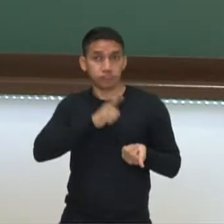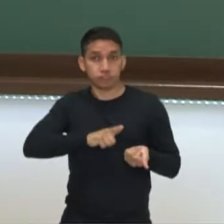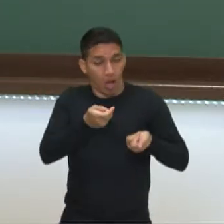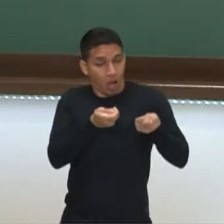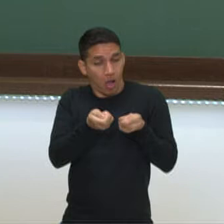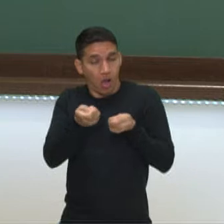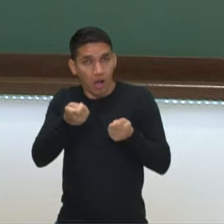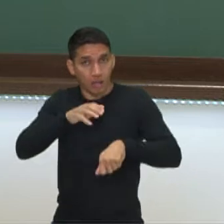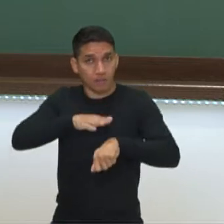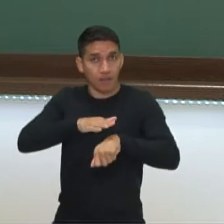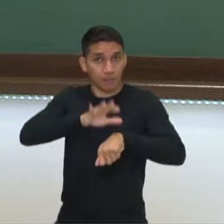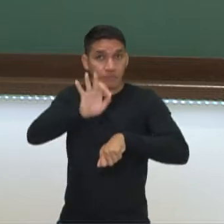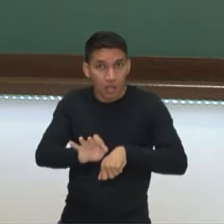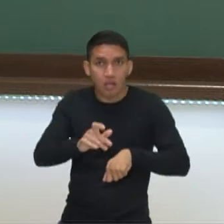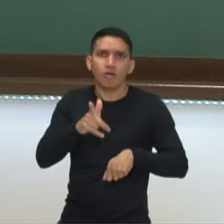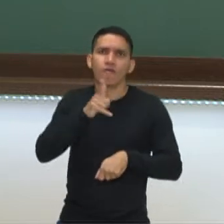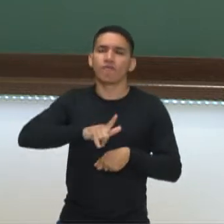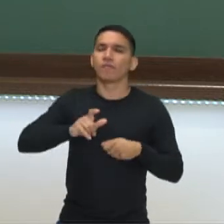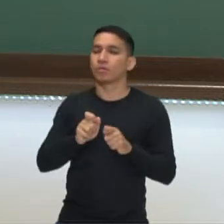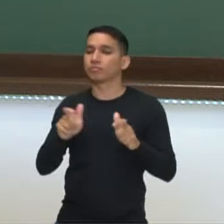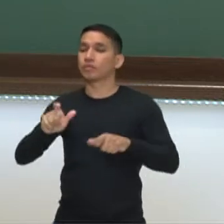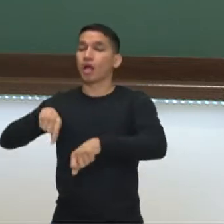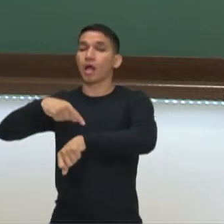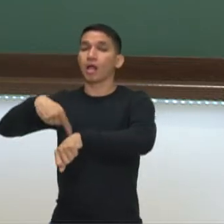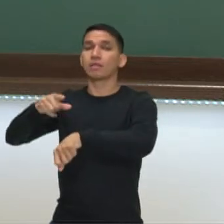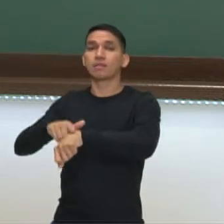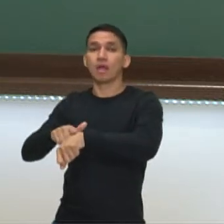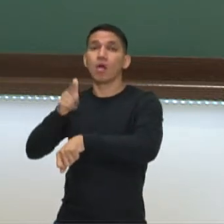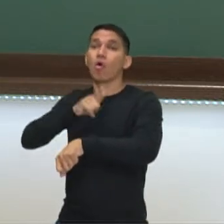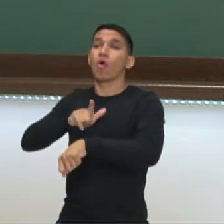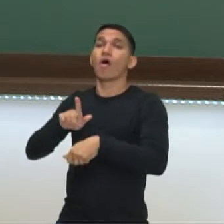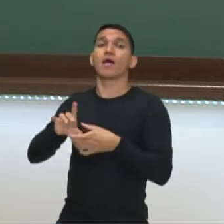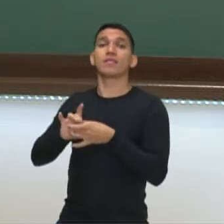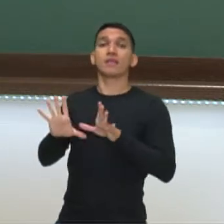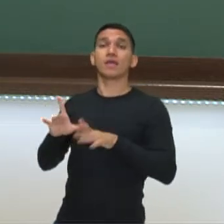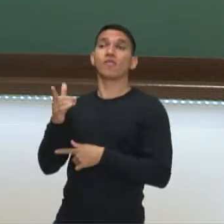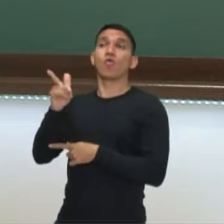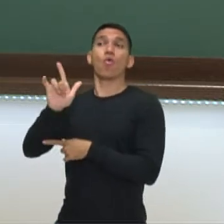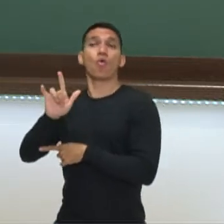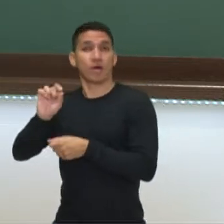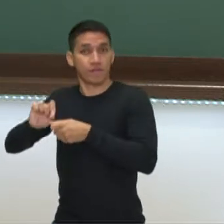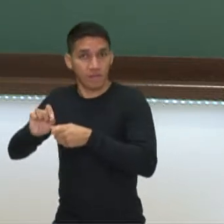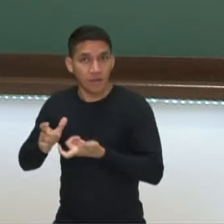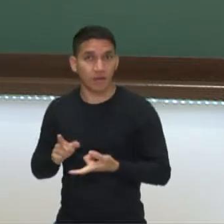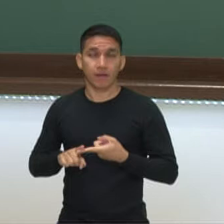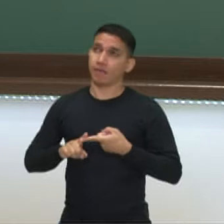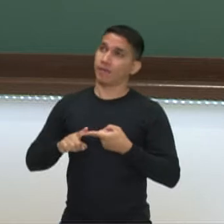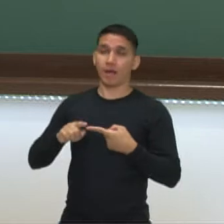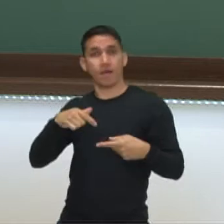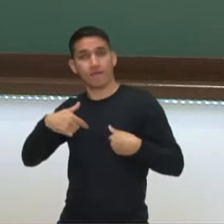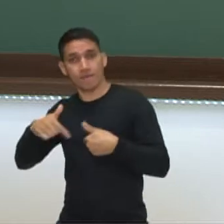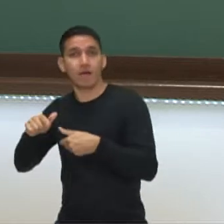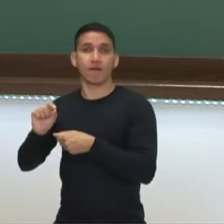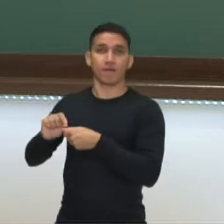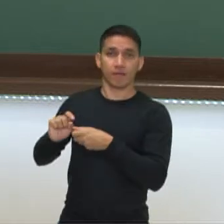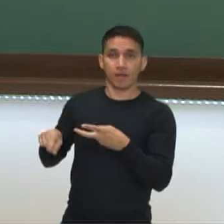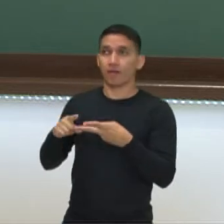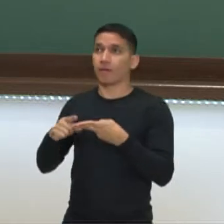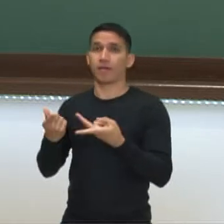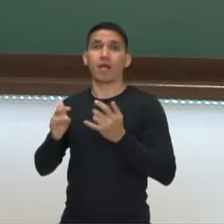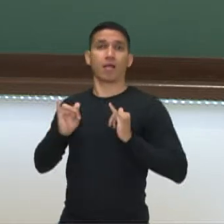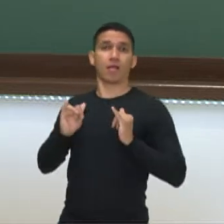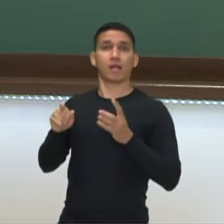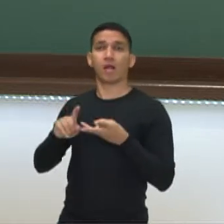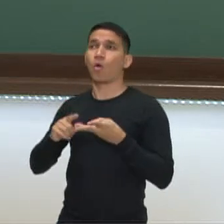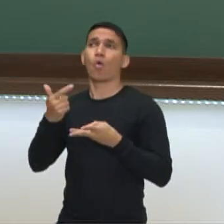nos sobrar tempo, para outras tarefas, para o lazer, para outras atividades. Aí a importância, da gente fazer